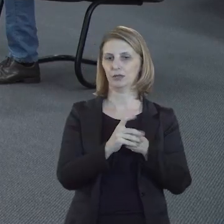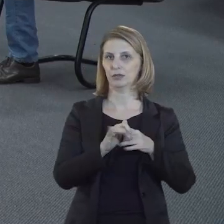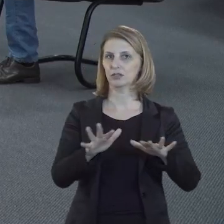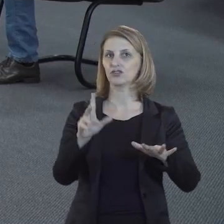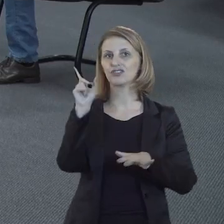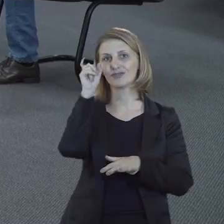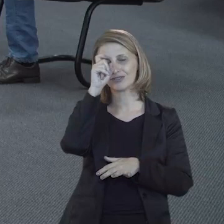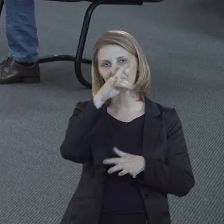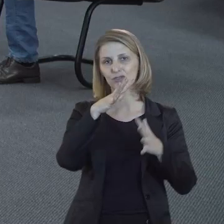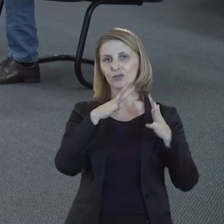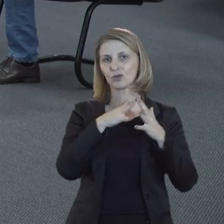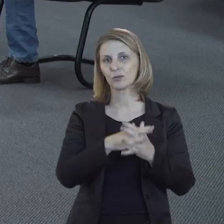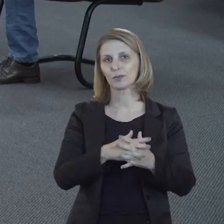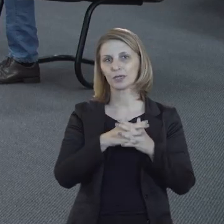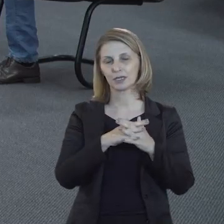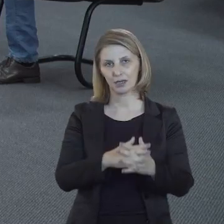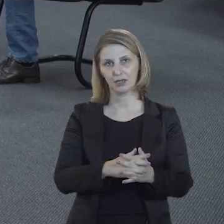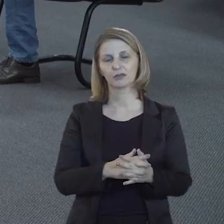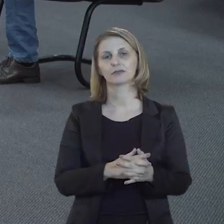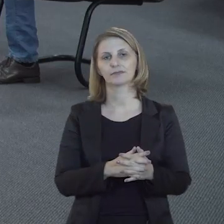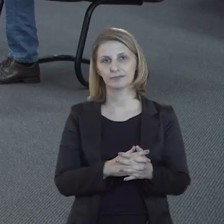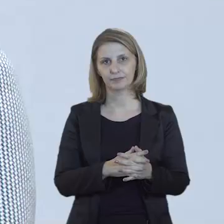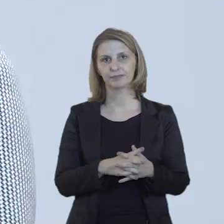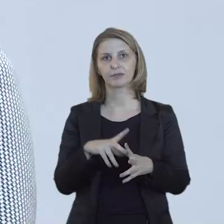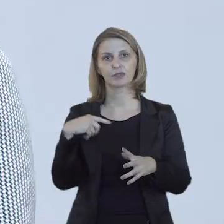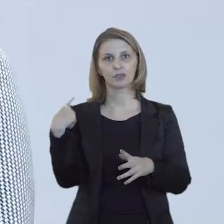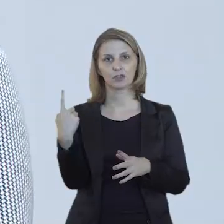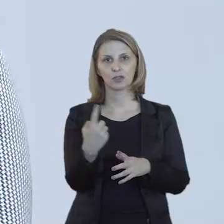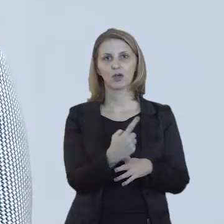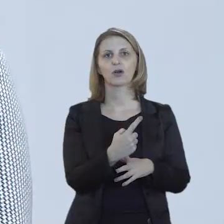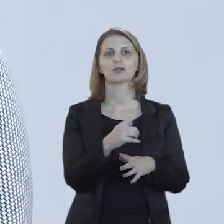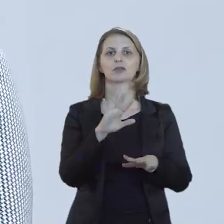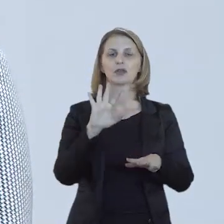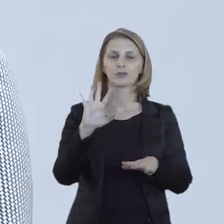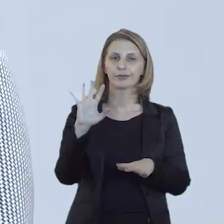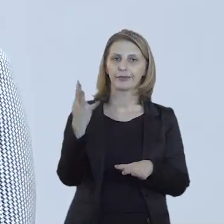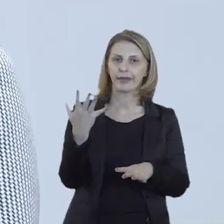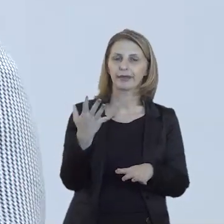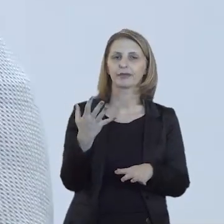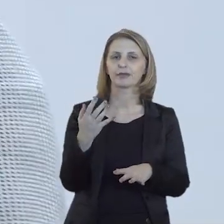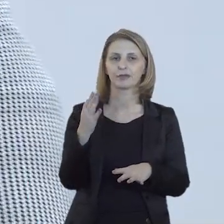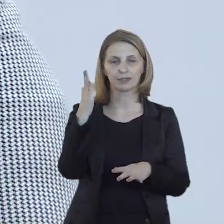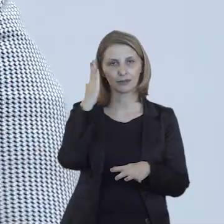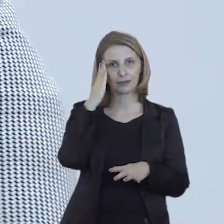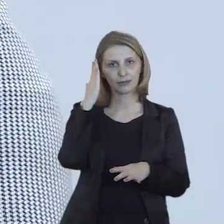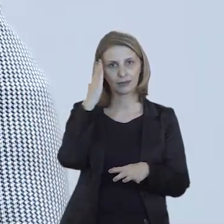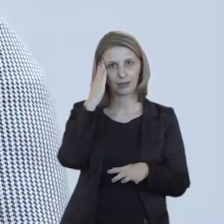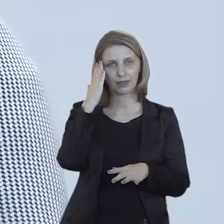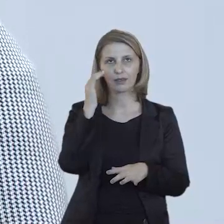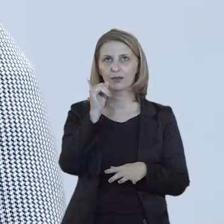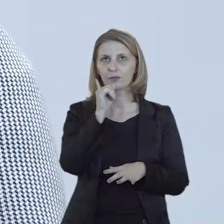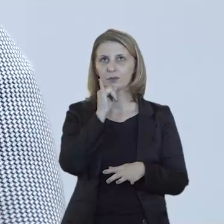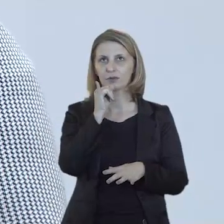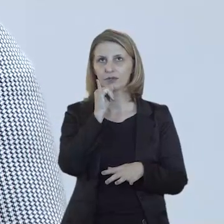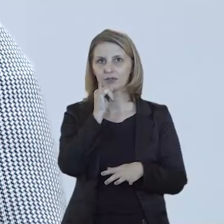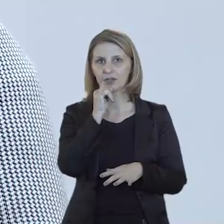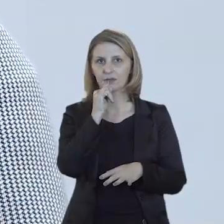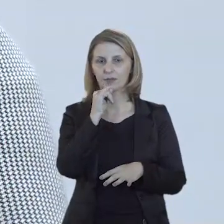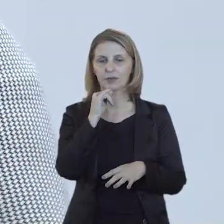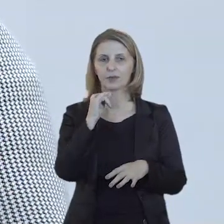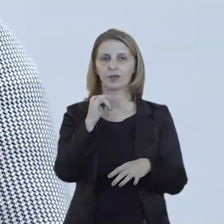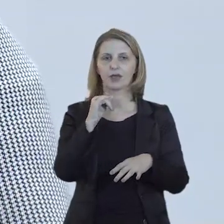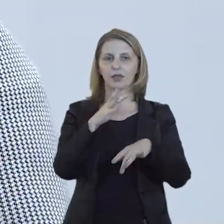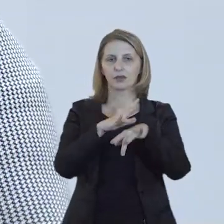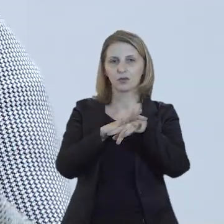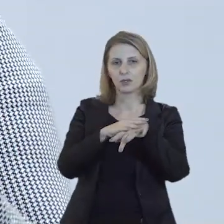é um momento difícil, bem complicado, né? A gente vai, sim, eu sempre falo,